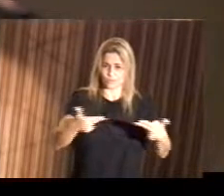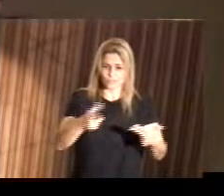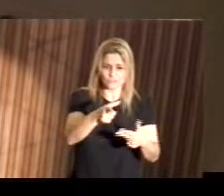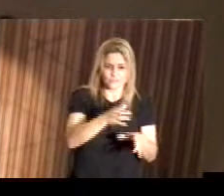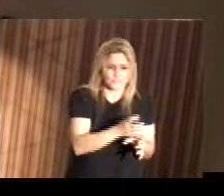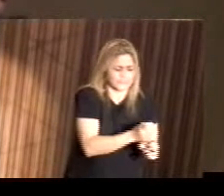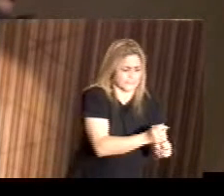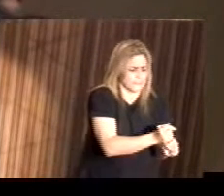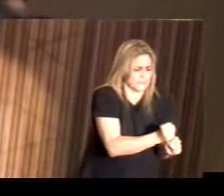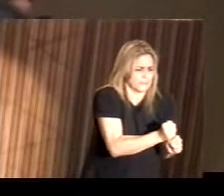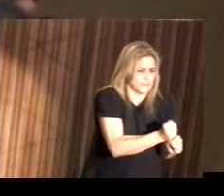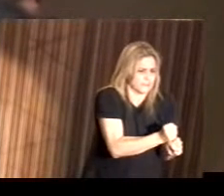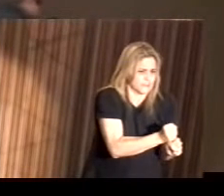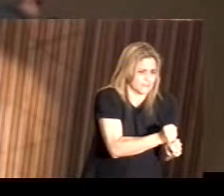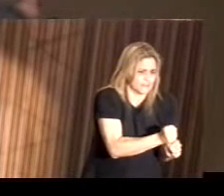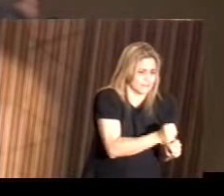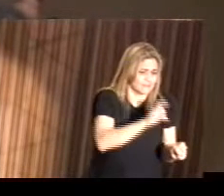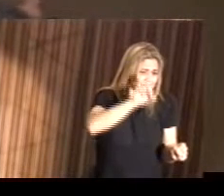quer.